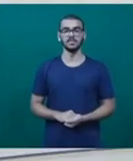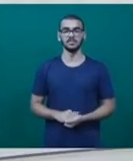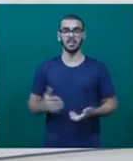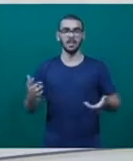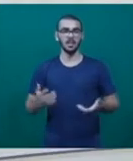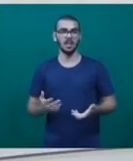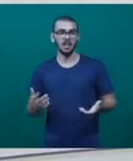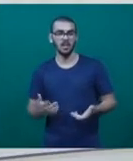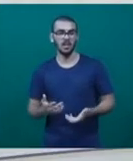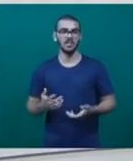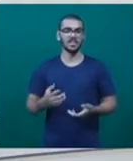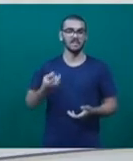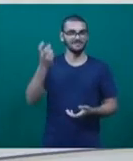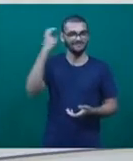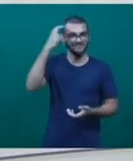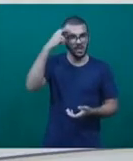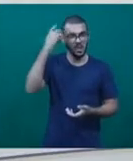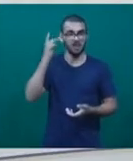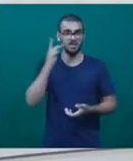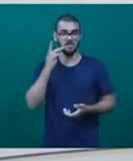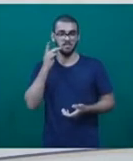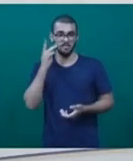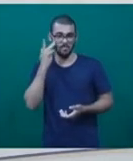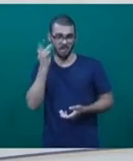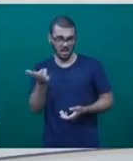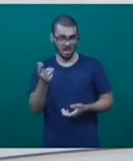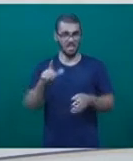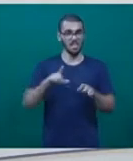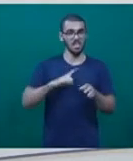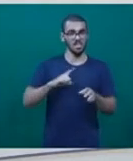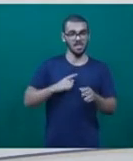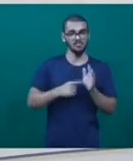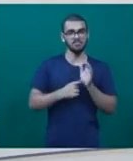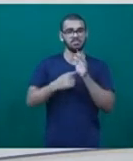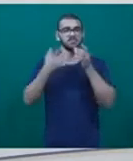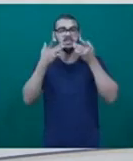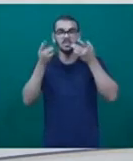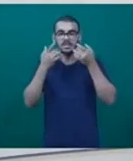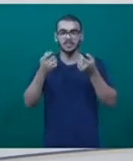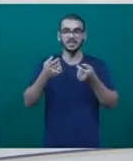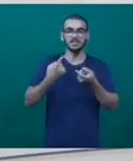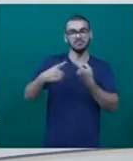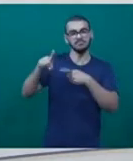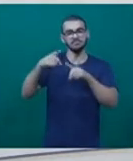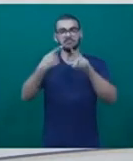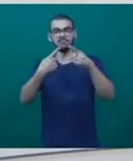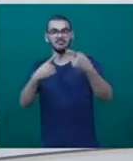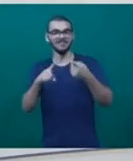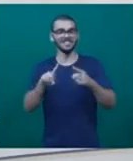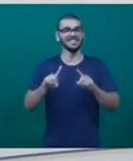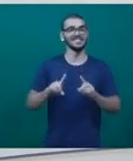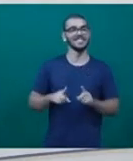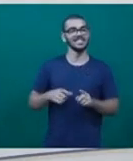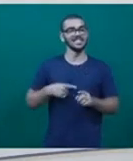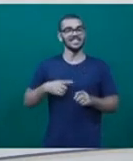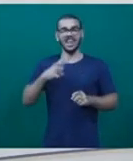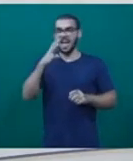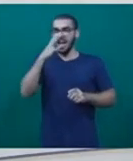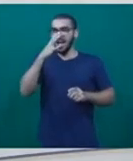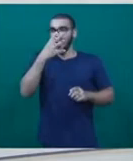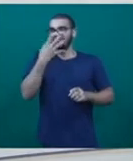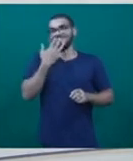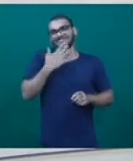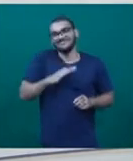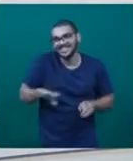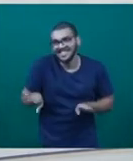Agora vamos de cultura. Amanhã em Uberlândia tem a apresentação teatral do musical infantil que promete encantar a criançada